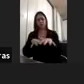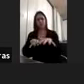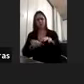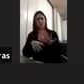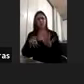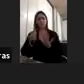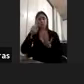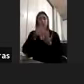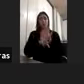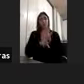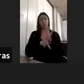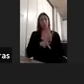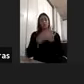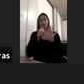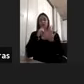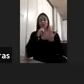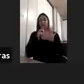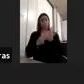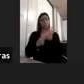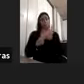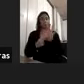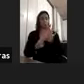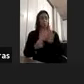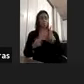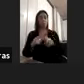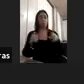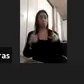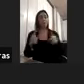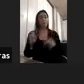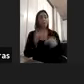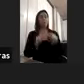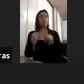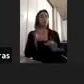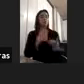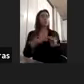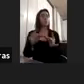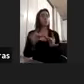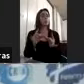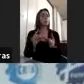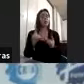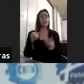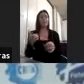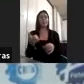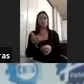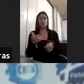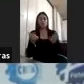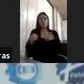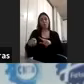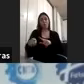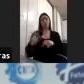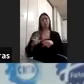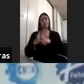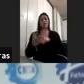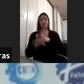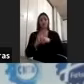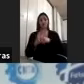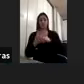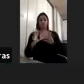divulgado, mas com o eixo da luta contra a doença. Tá. As centrais,